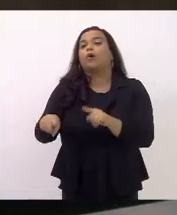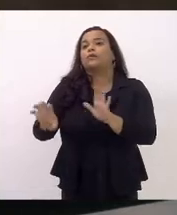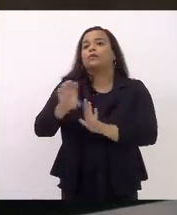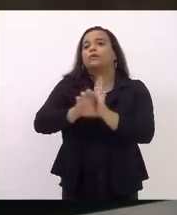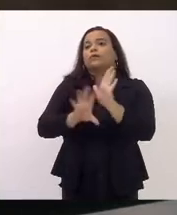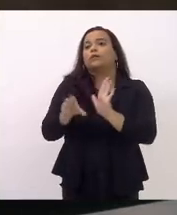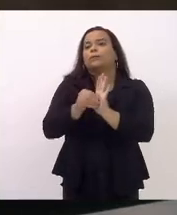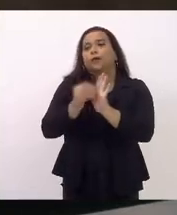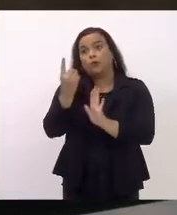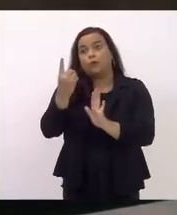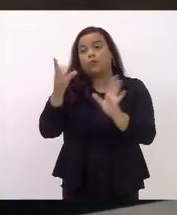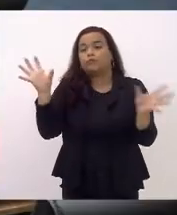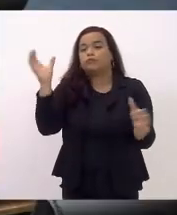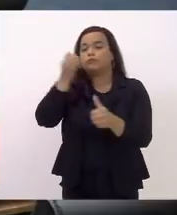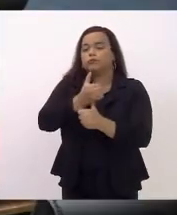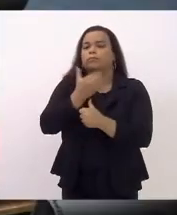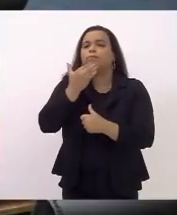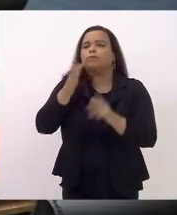final de redação.